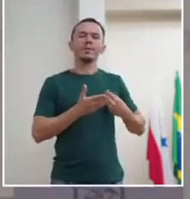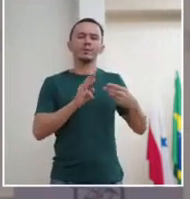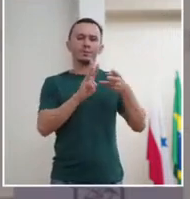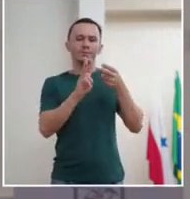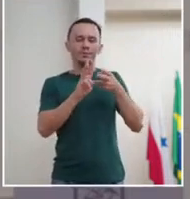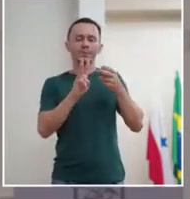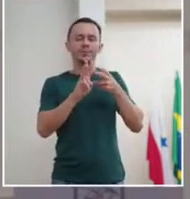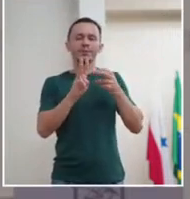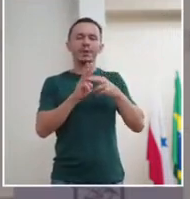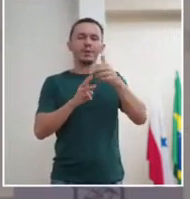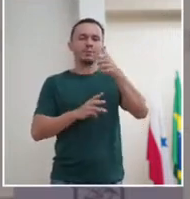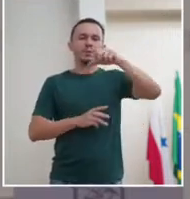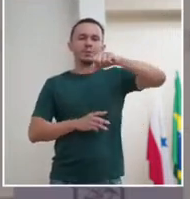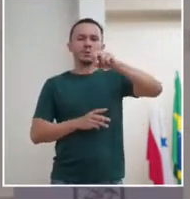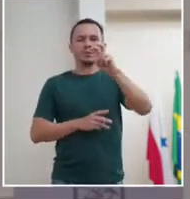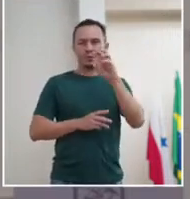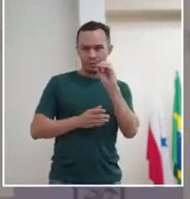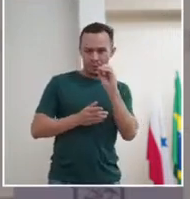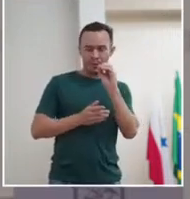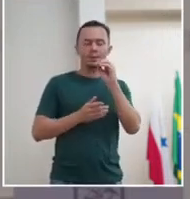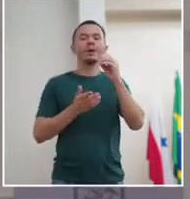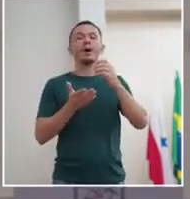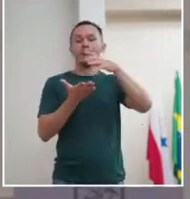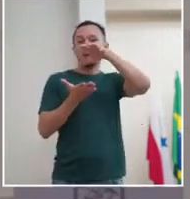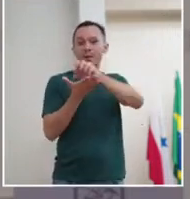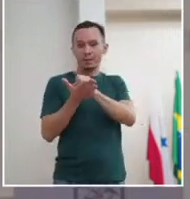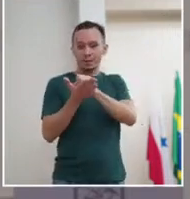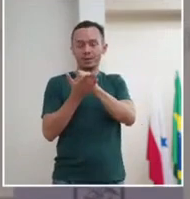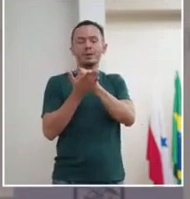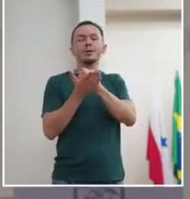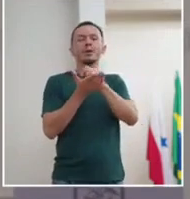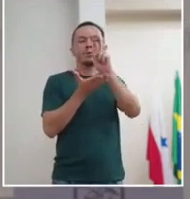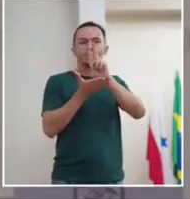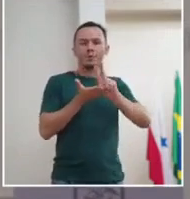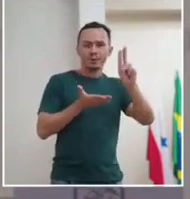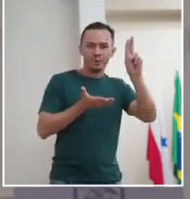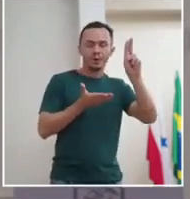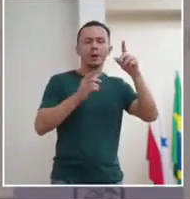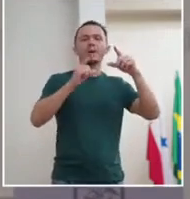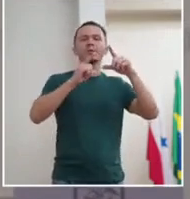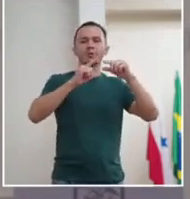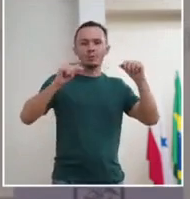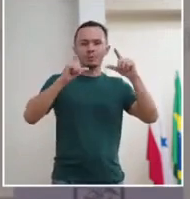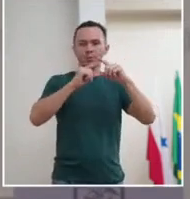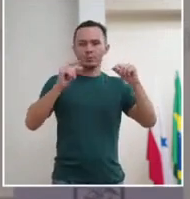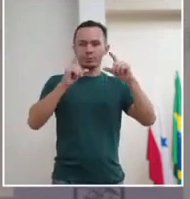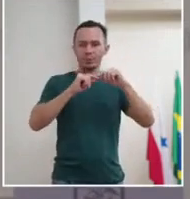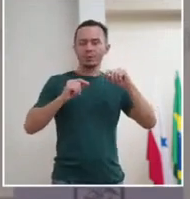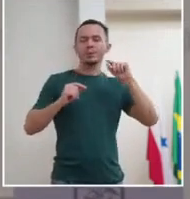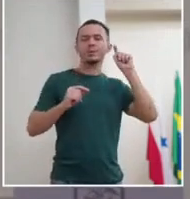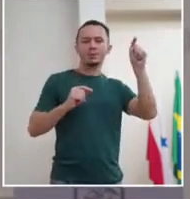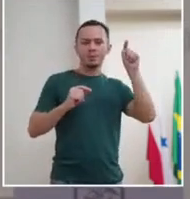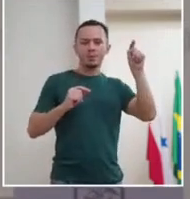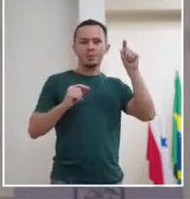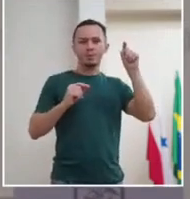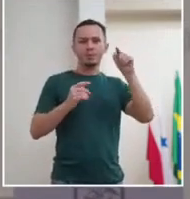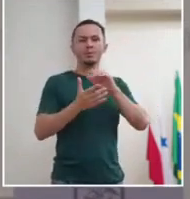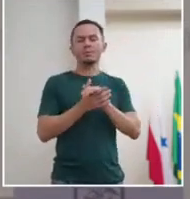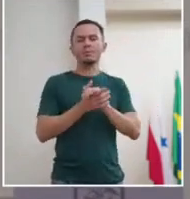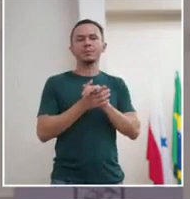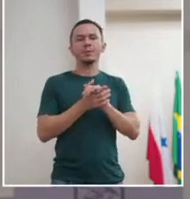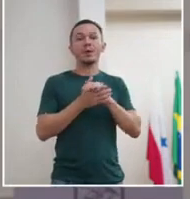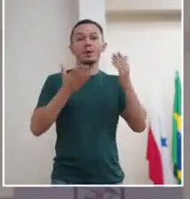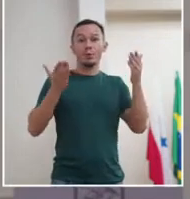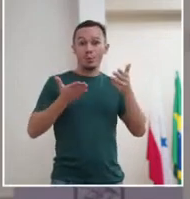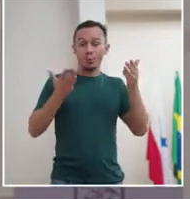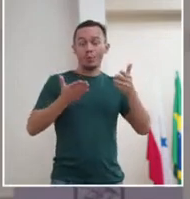curso de bacharelado em História e Geografia da Faculdade de Filosofia da Universidade do Distrito Federal, que hoje é a Universidade do Estado do Rio de